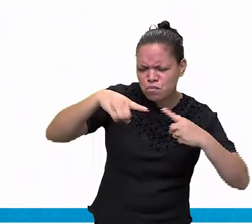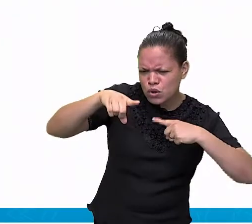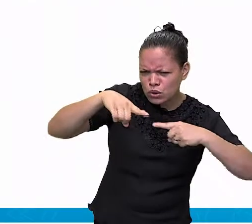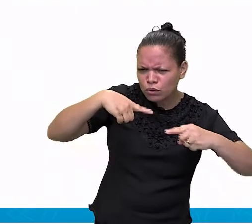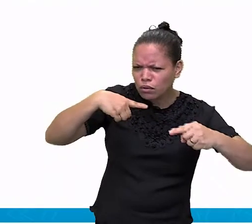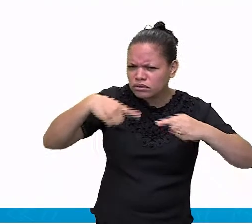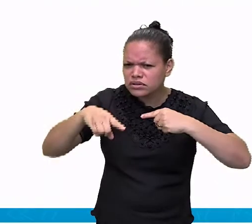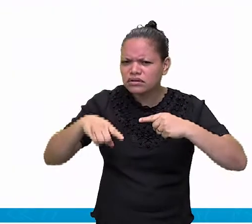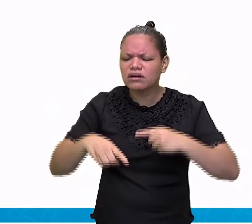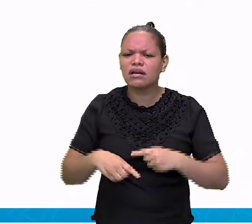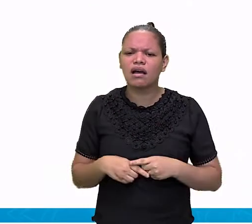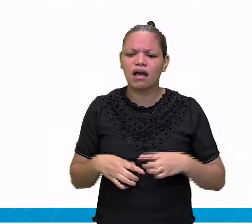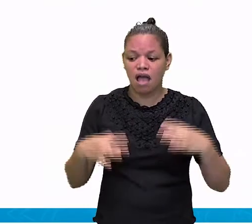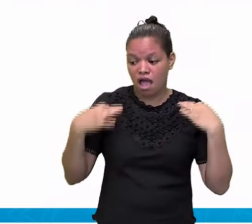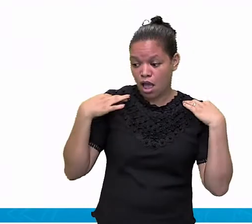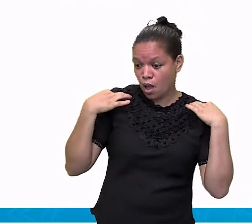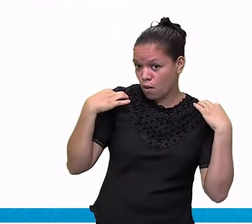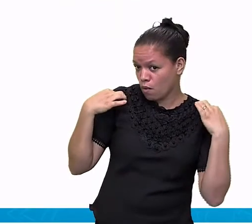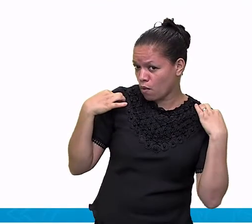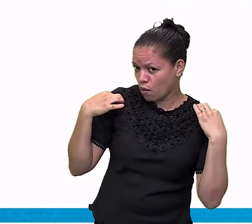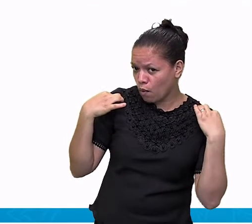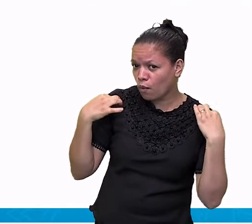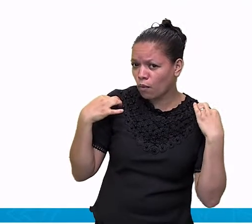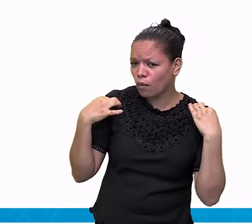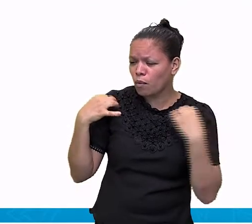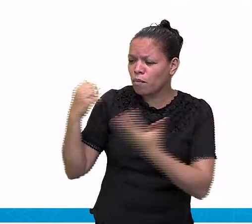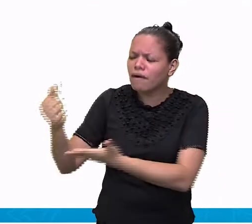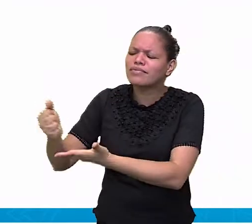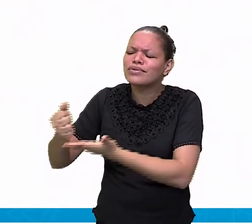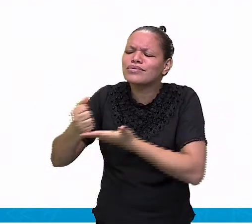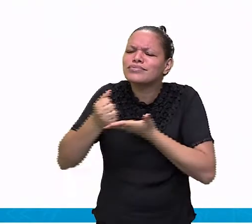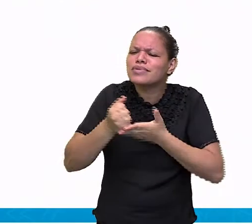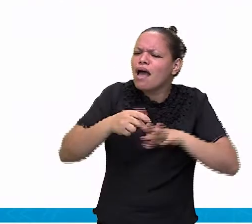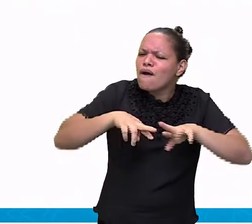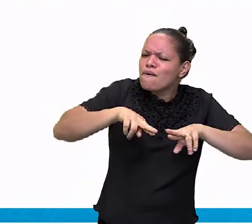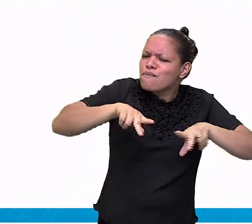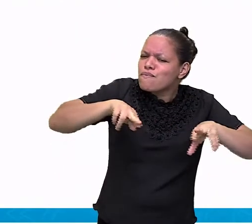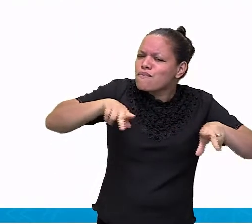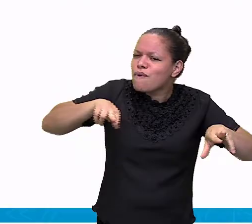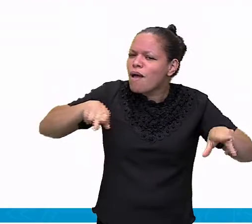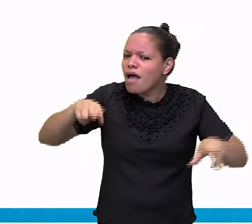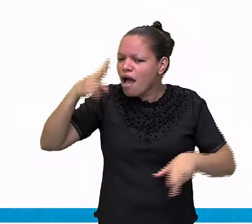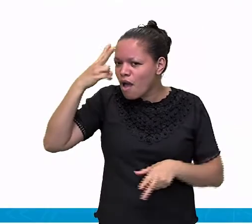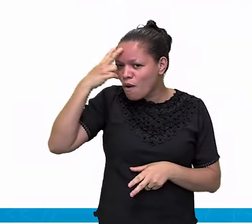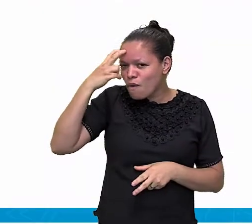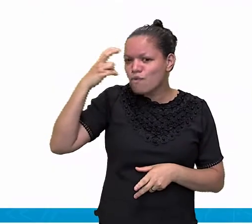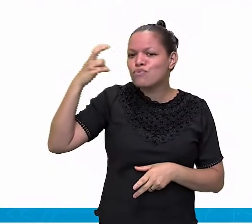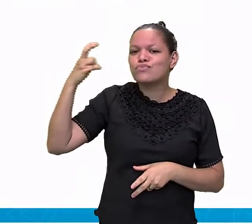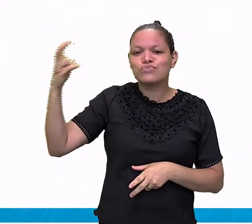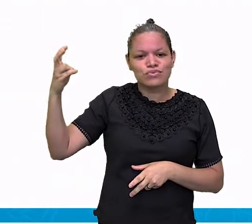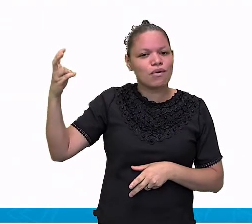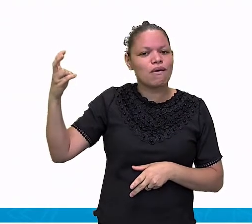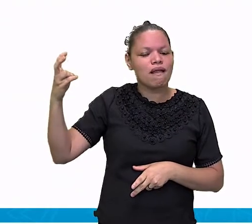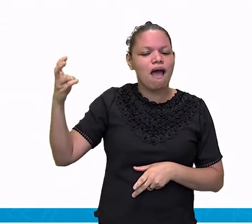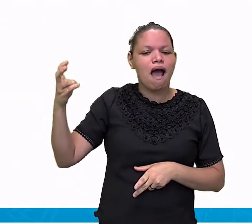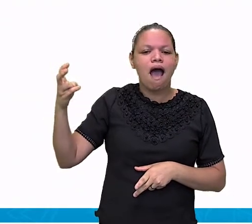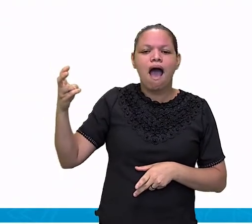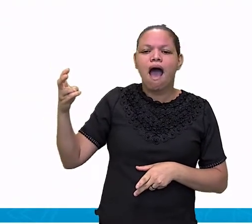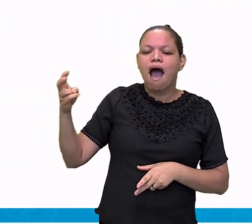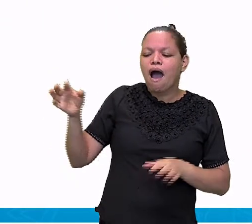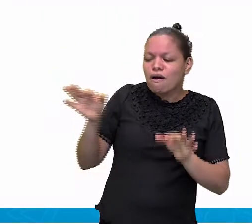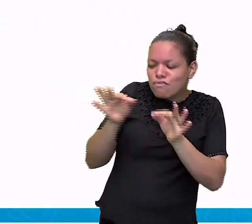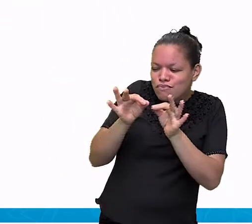africanos trouxeram para a nossa terra essa diversidade cultural dentro de um território que a gente conhece hoje